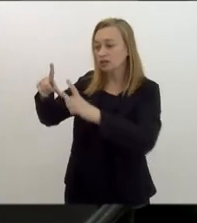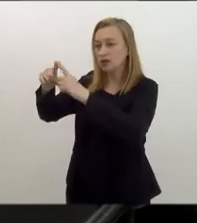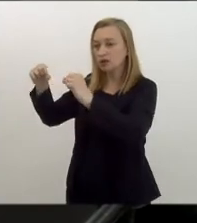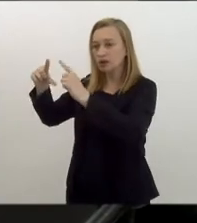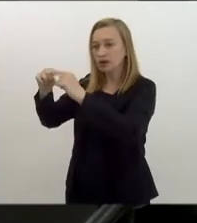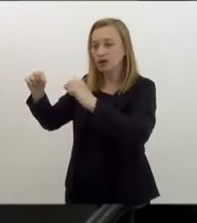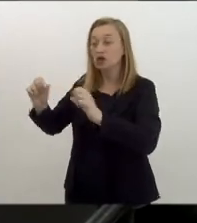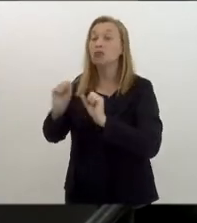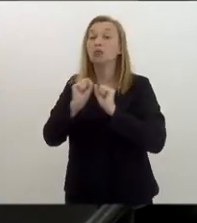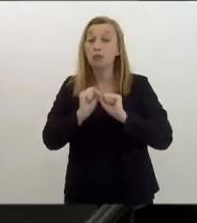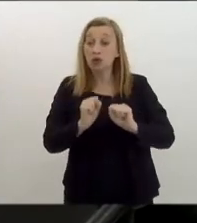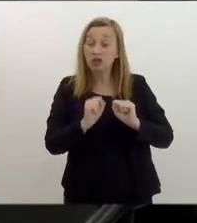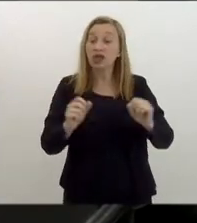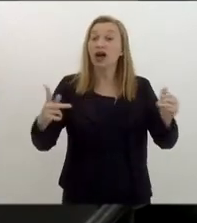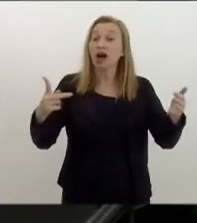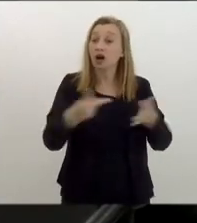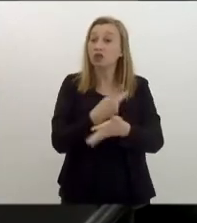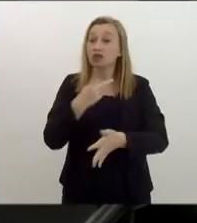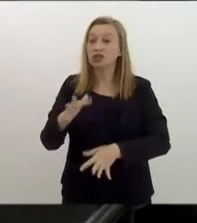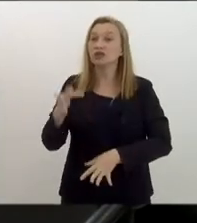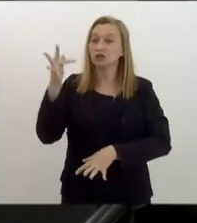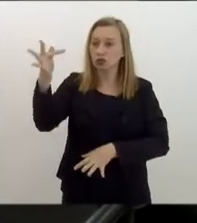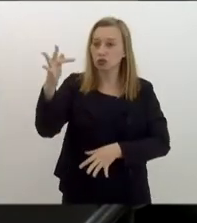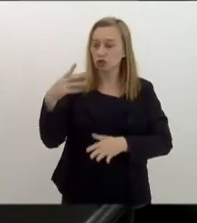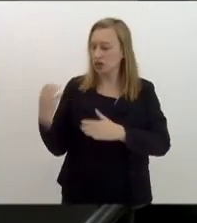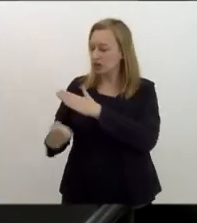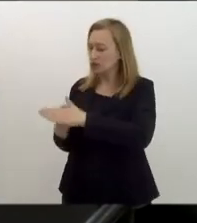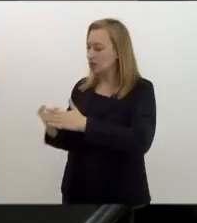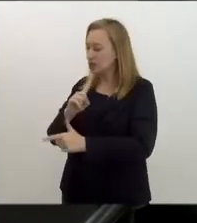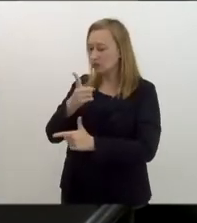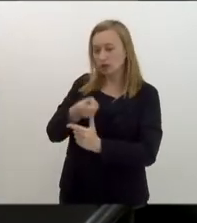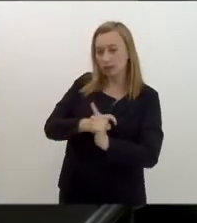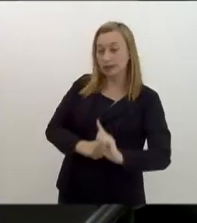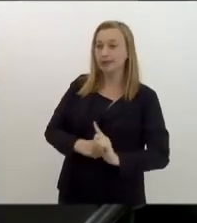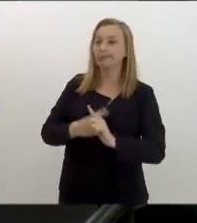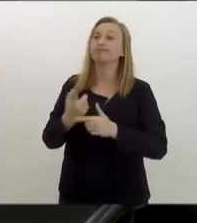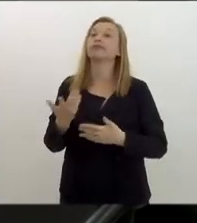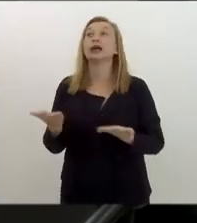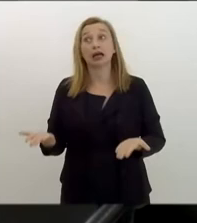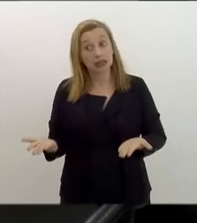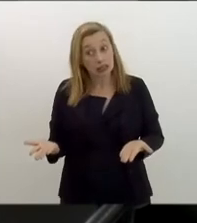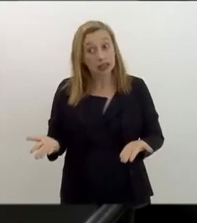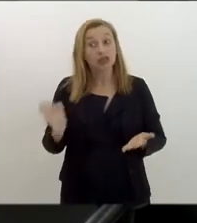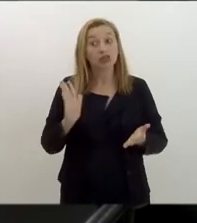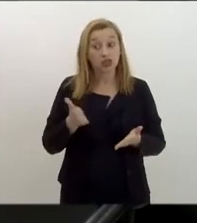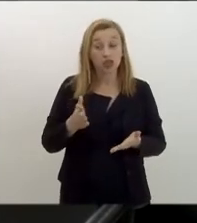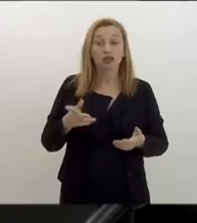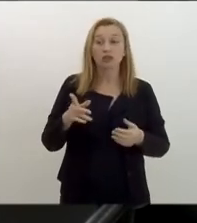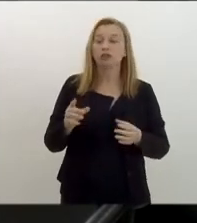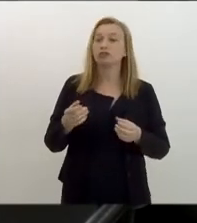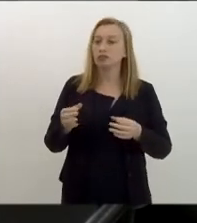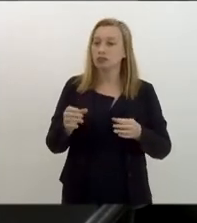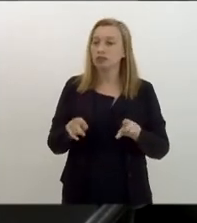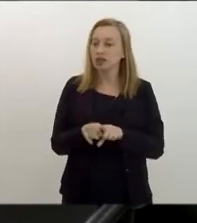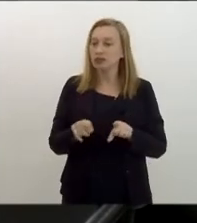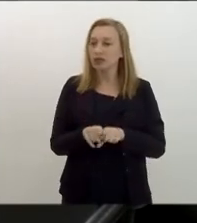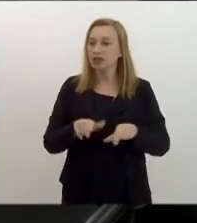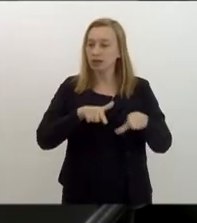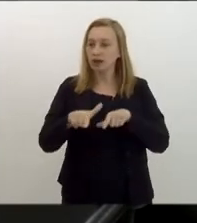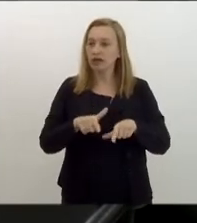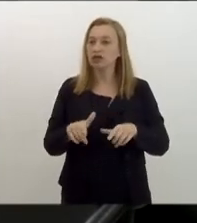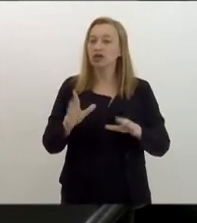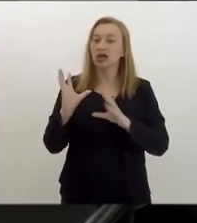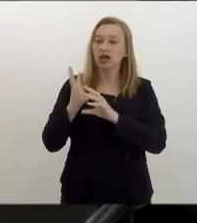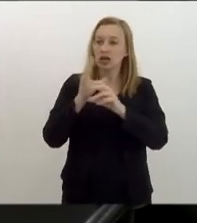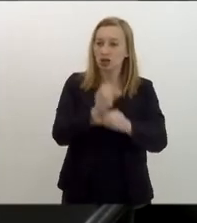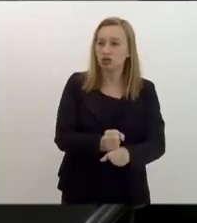que é o que poderá vir a acontecer nas empresas não dependente a isso a gente tá colocando também então Deputado